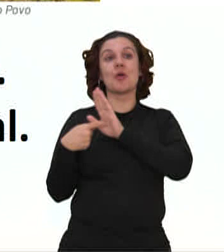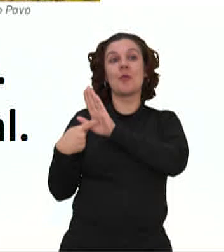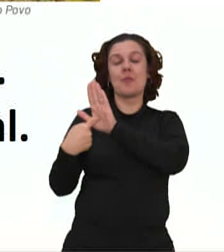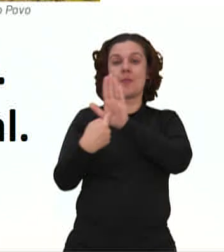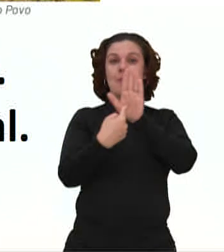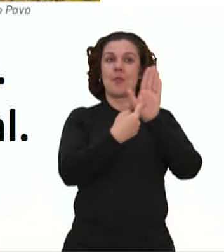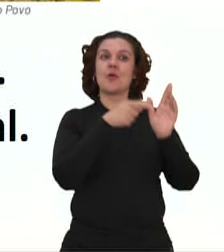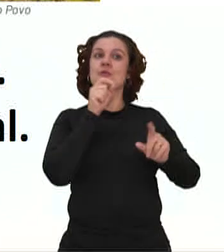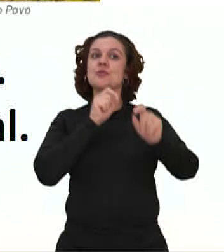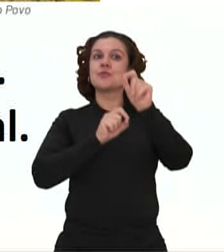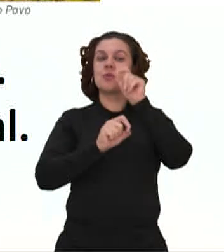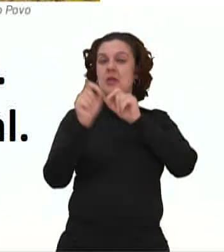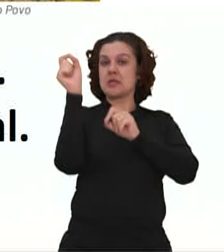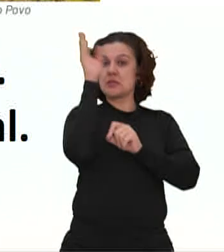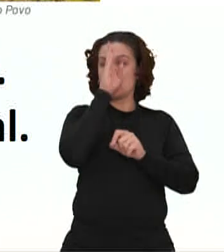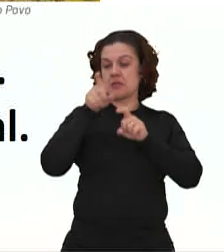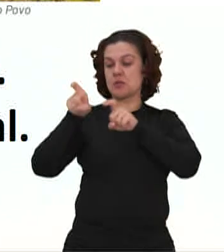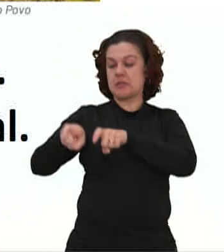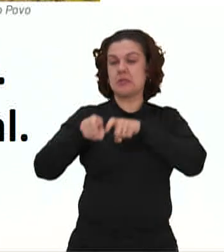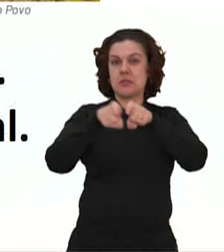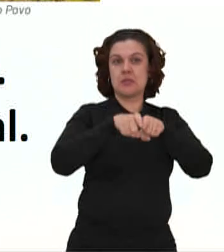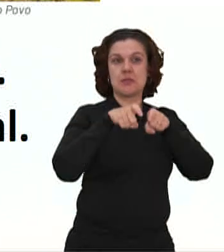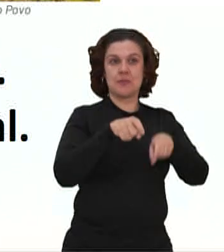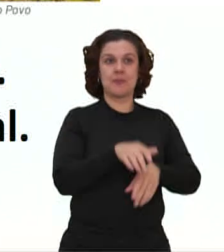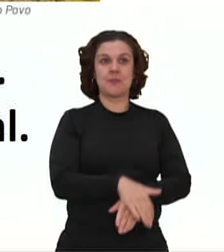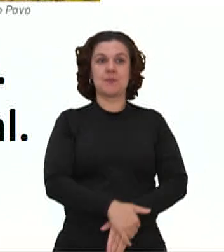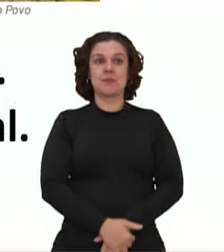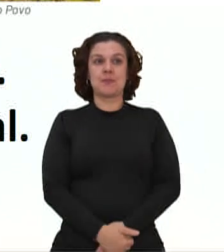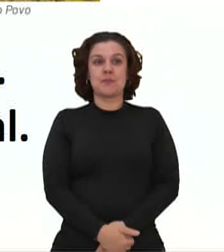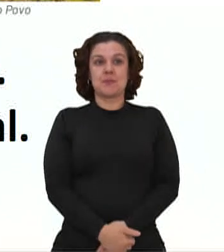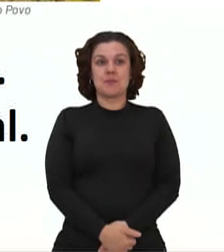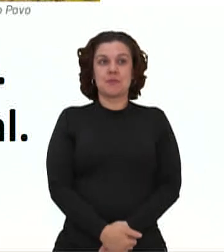mostram esse Brasil agrícola.